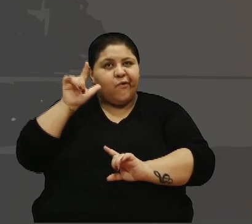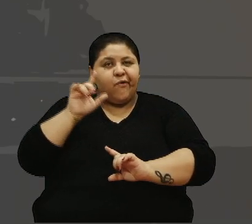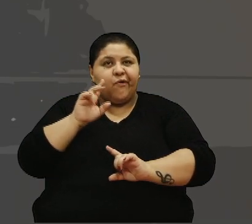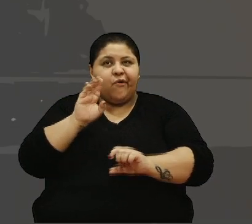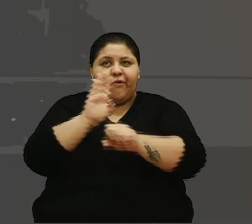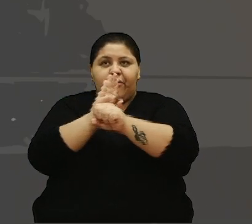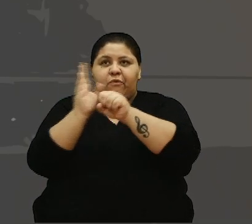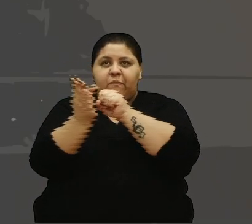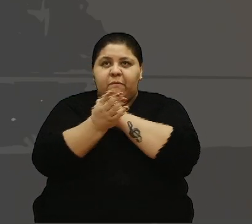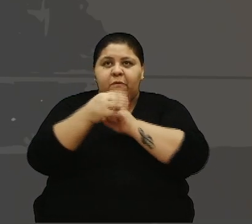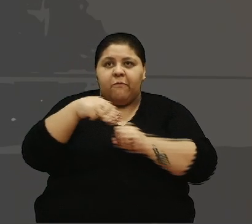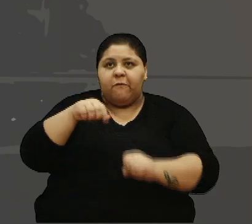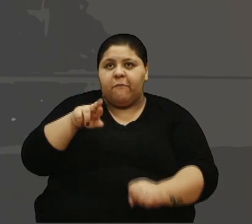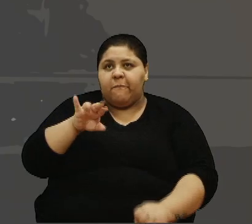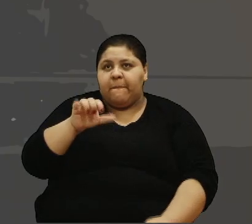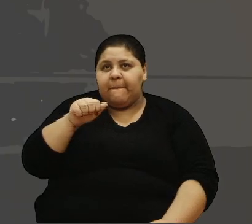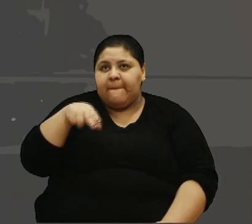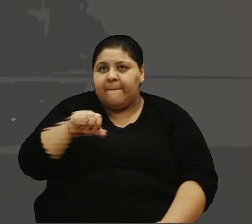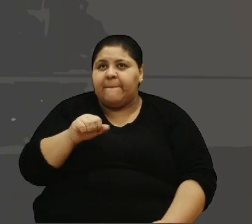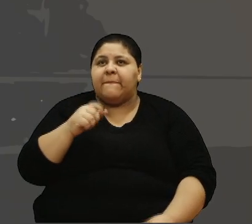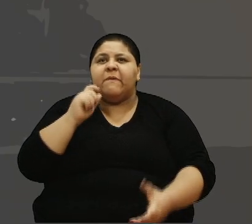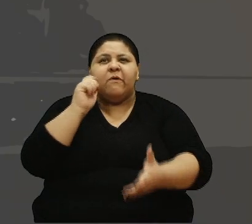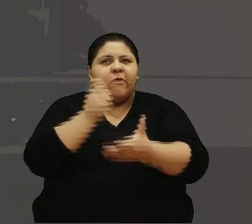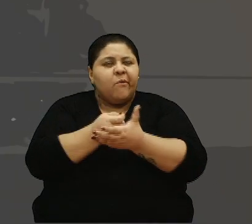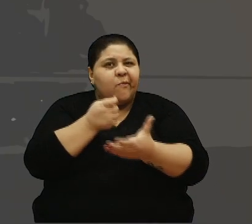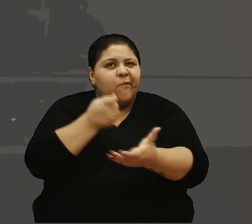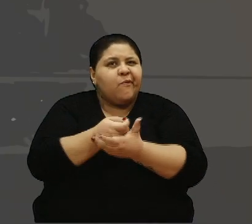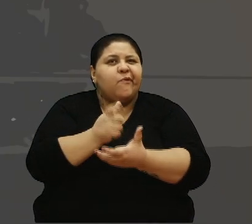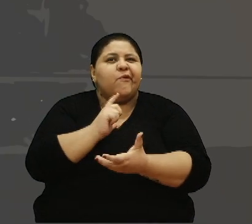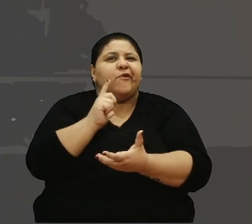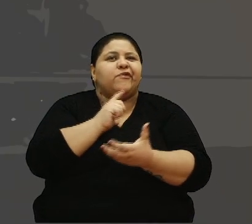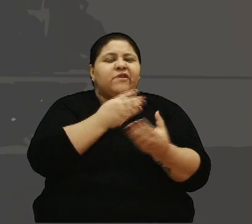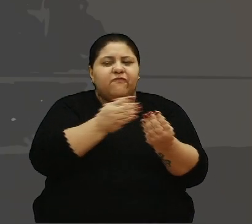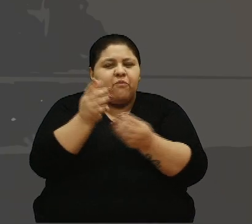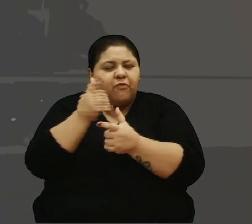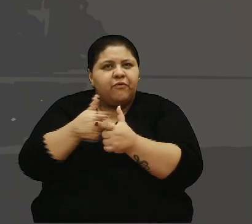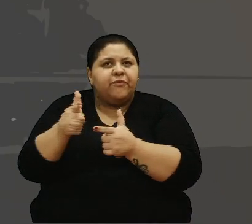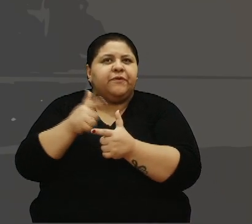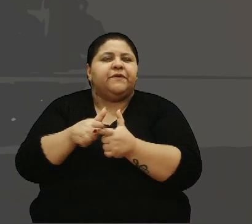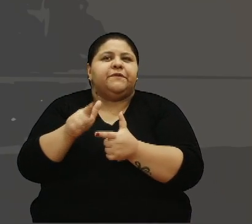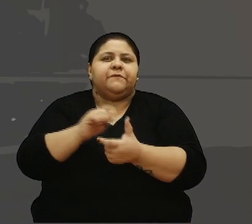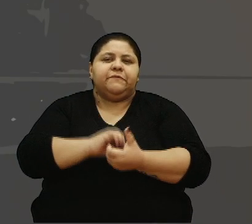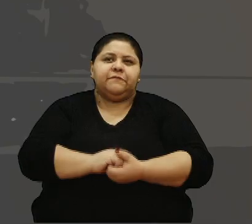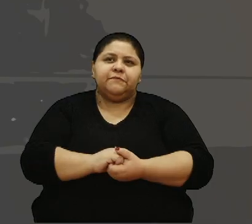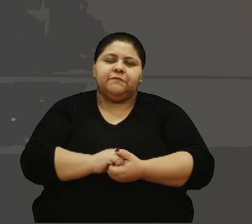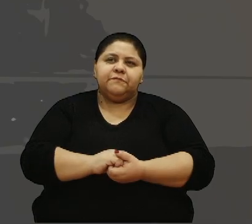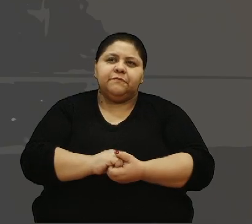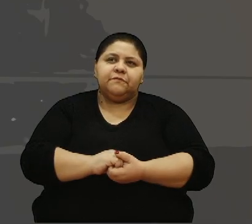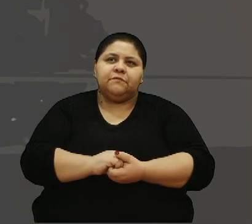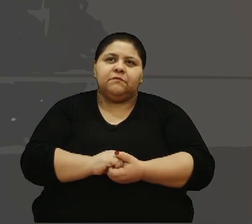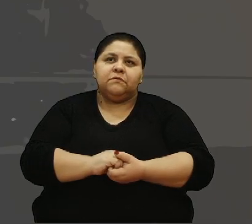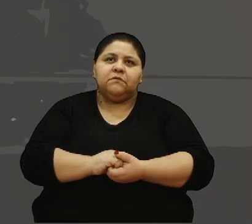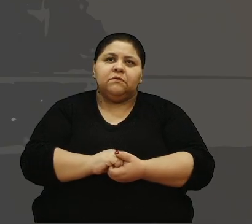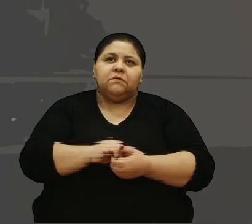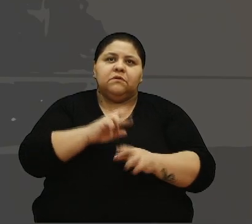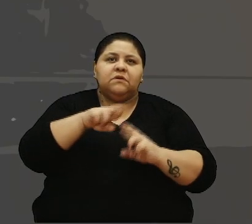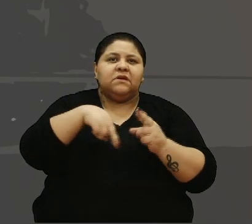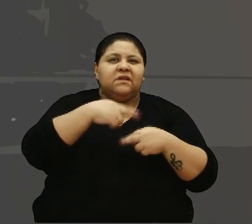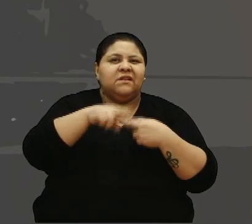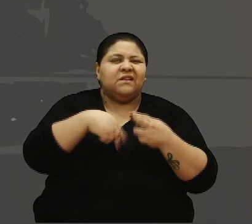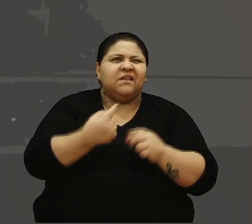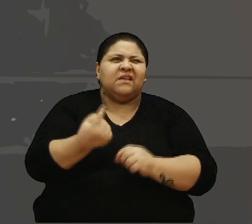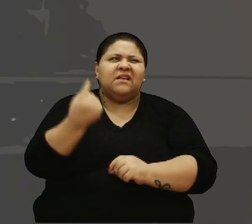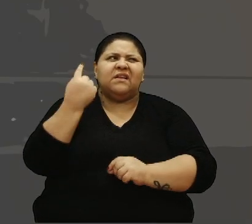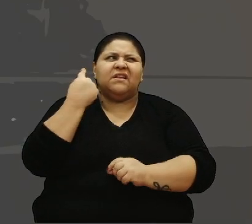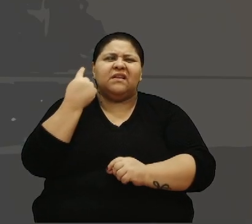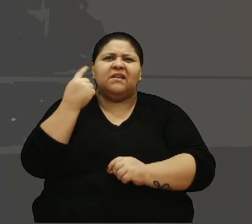bairro Mariane, uma luta, ficou bastante tempo, teve bastante problema, sobre a reforma. Na época era para sair de